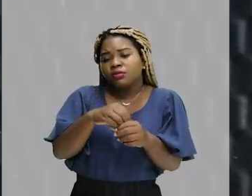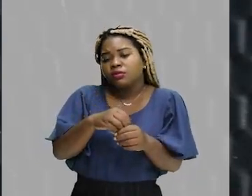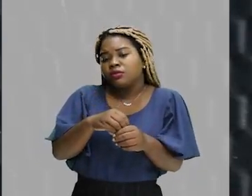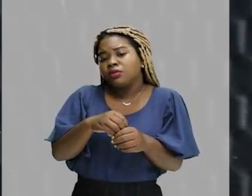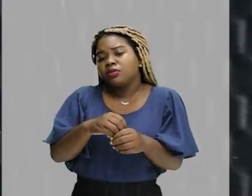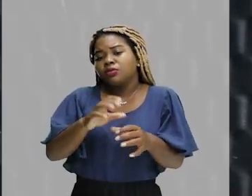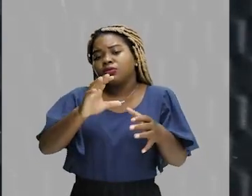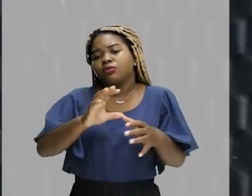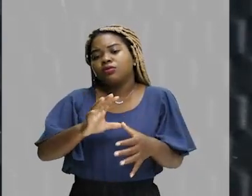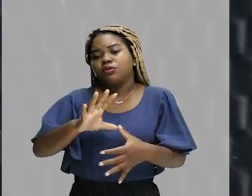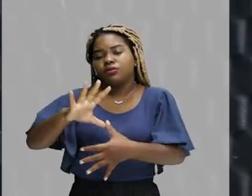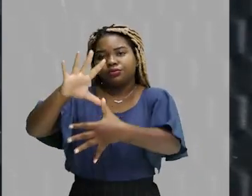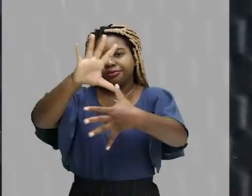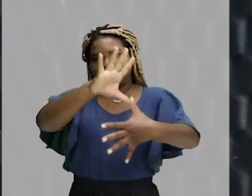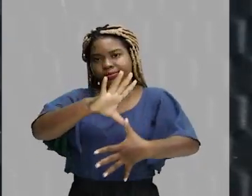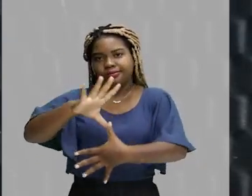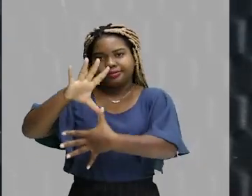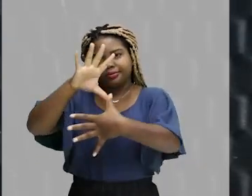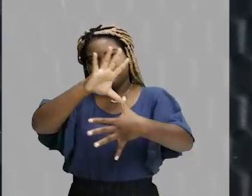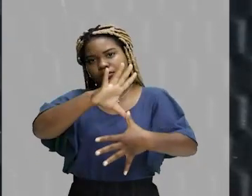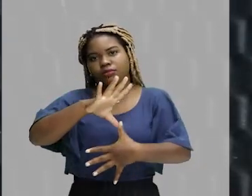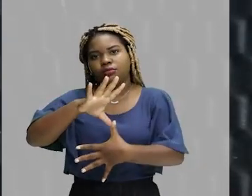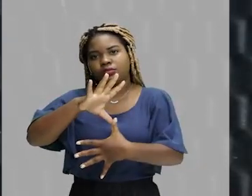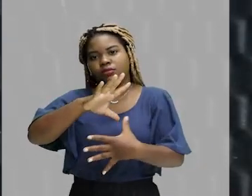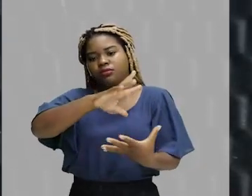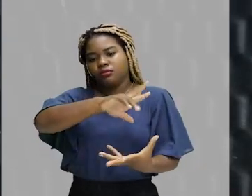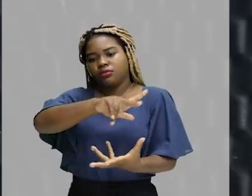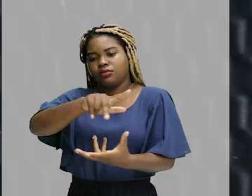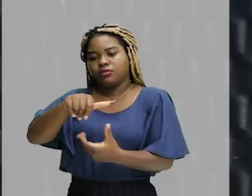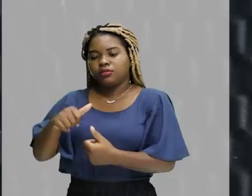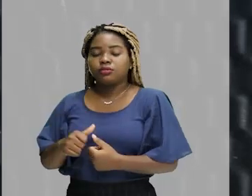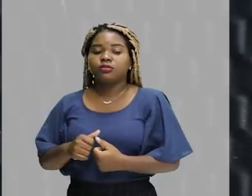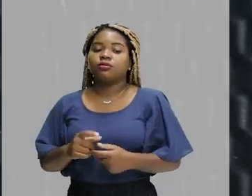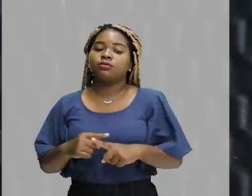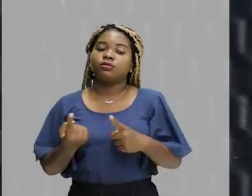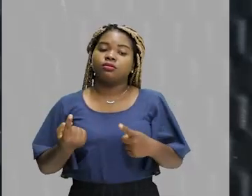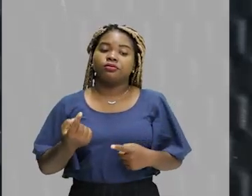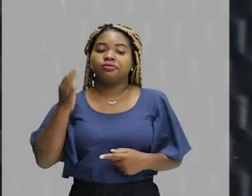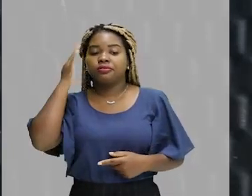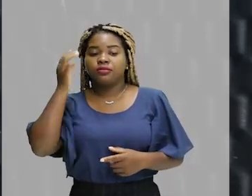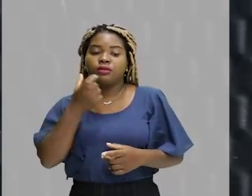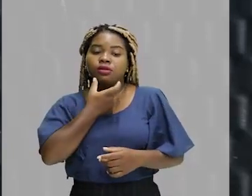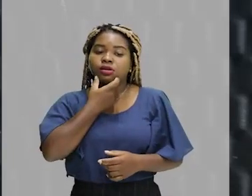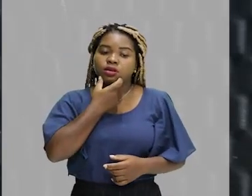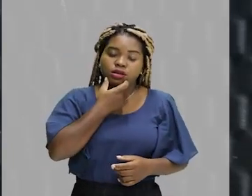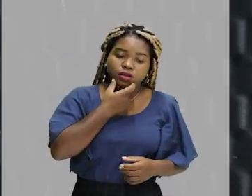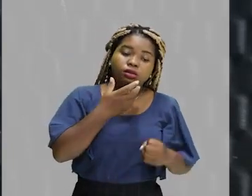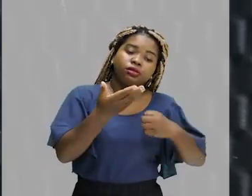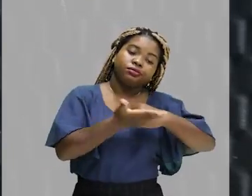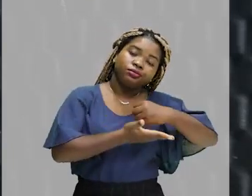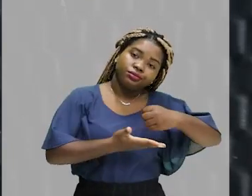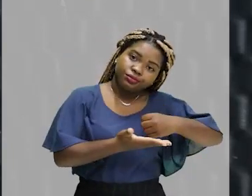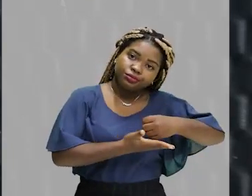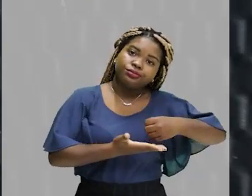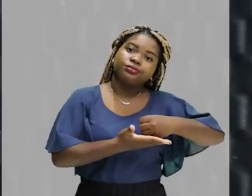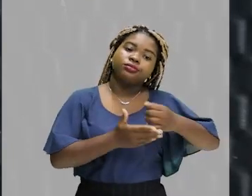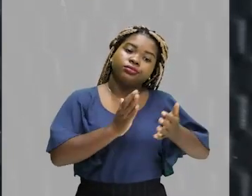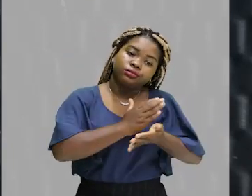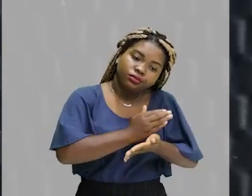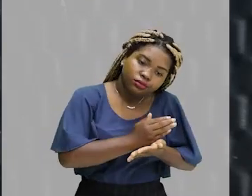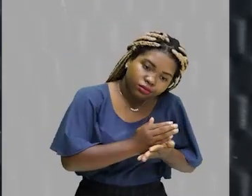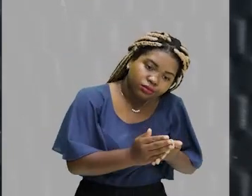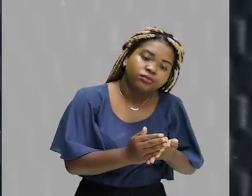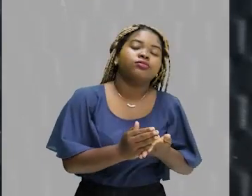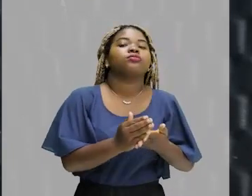mapa mundi. Mas nós sabemos que a Inglaterra é o start desse processo. É o começo, traz